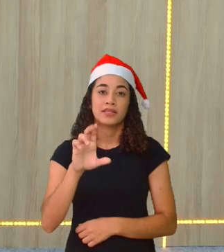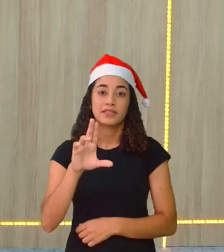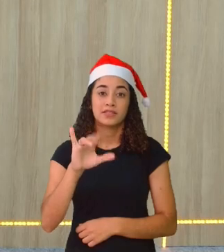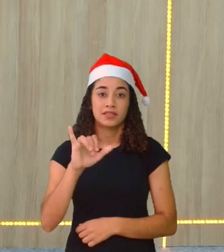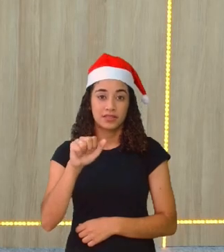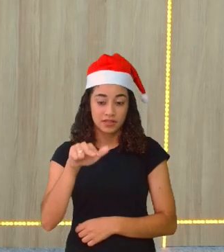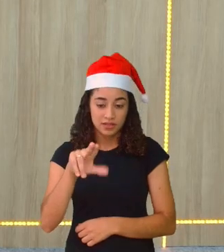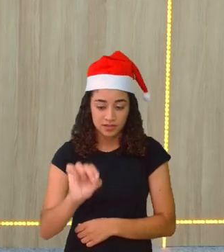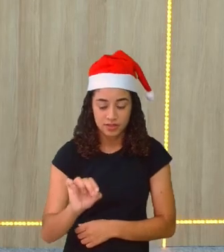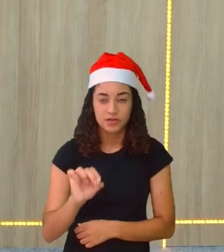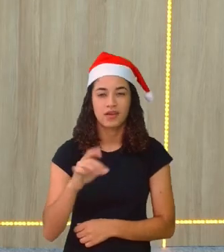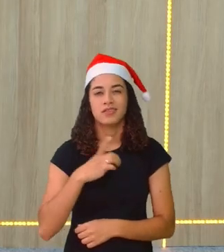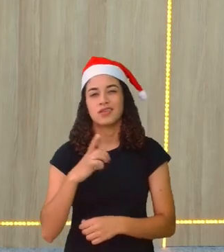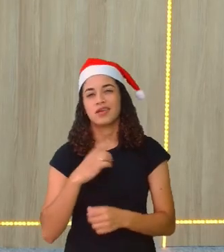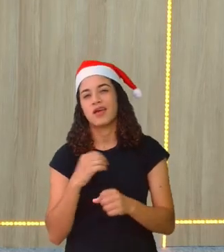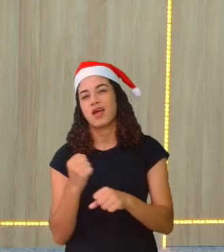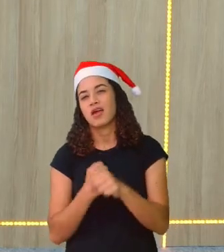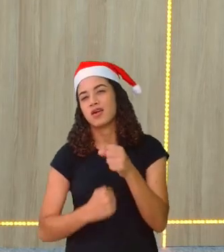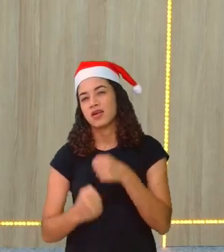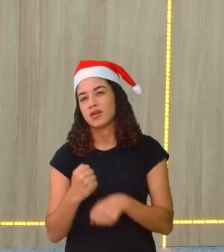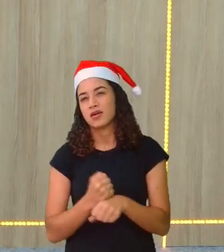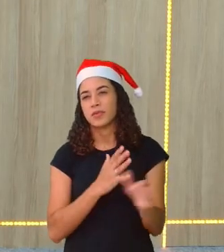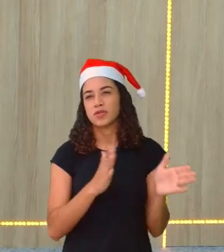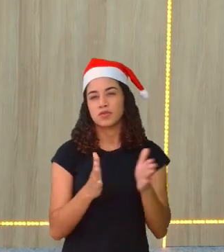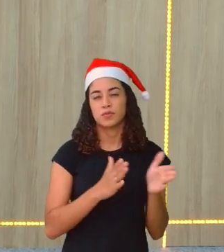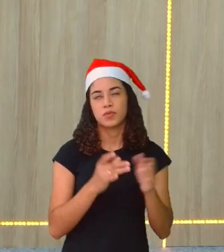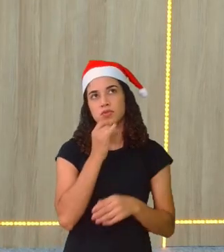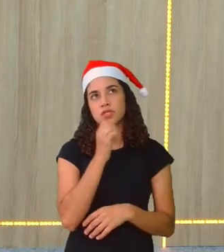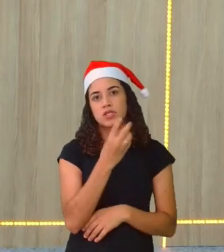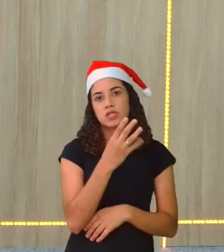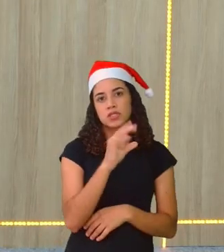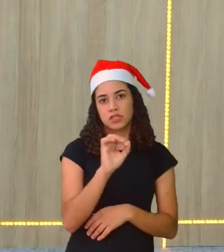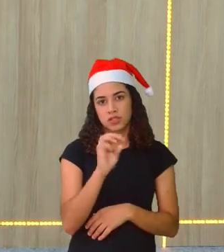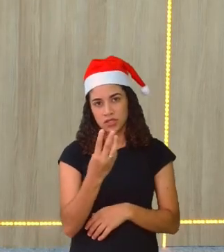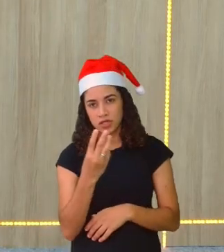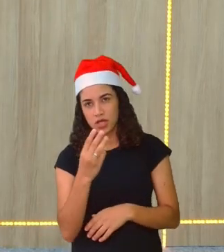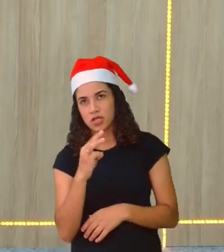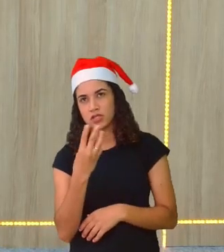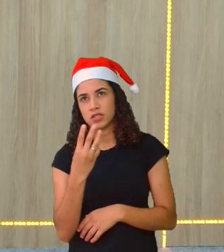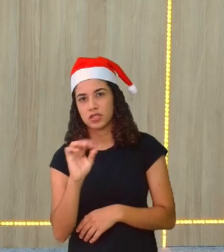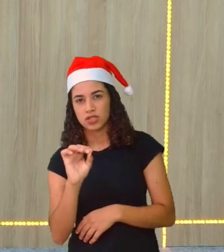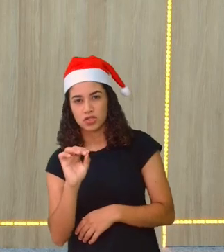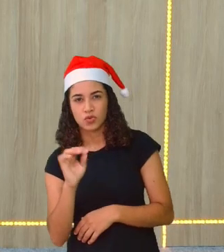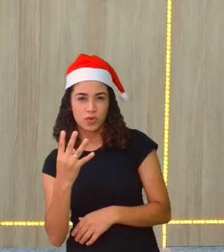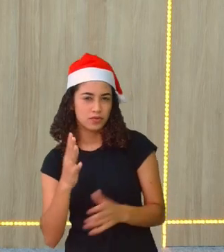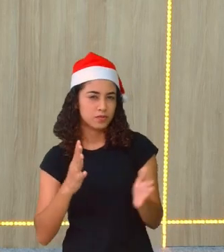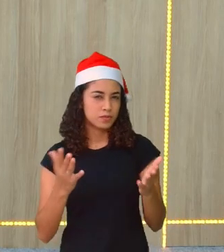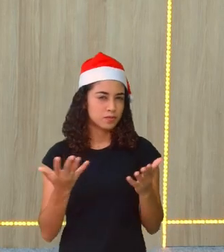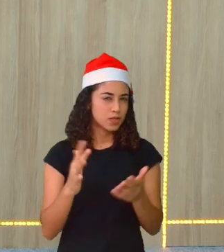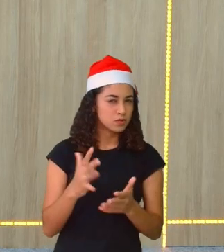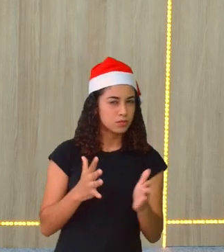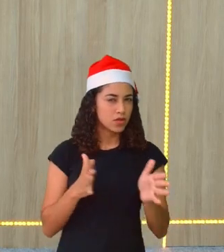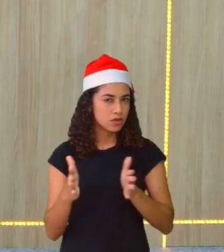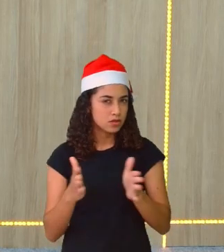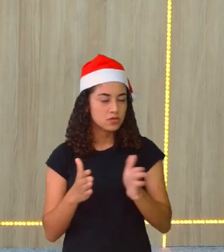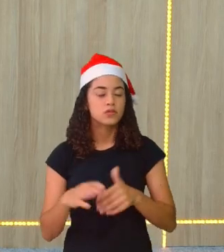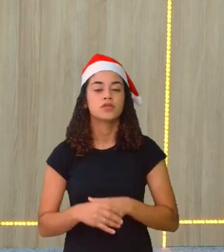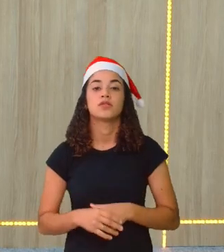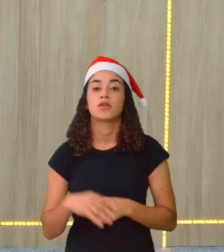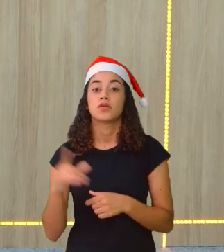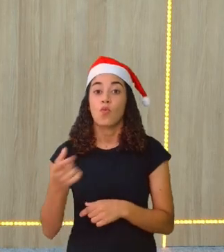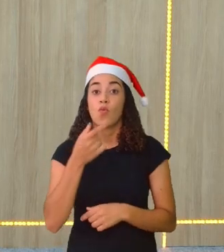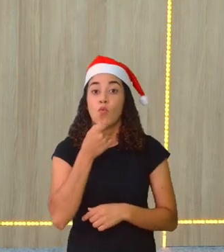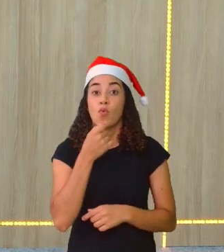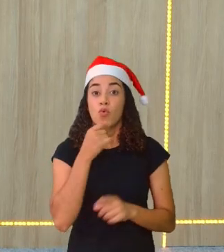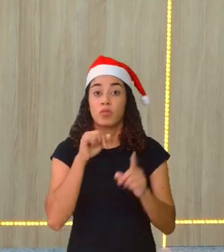entre os anos 303 e 304, o São Nicolau ele teria sido, né, ali preso